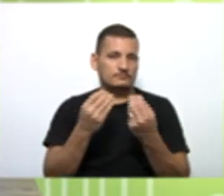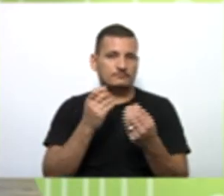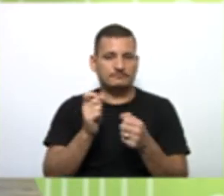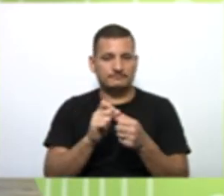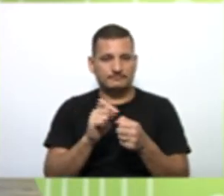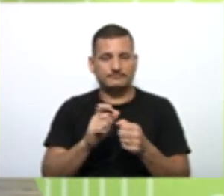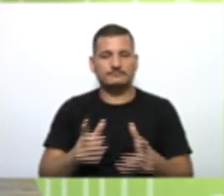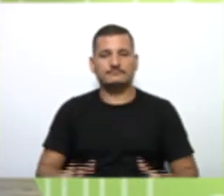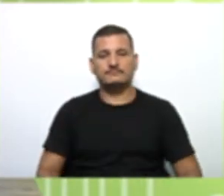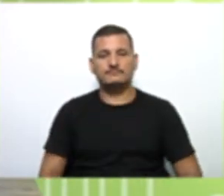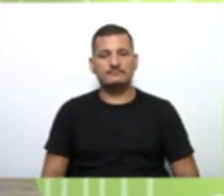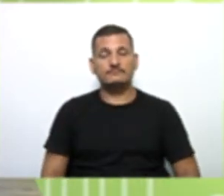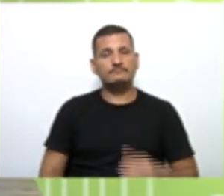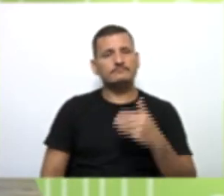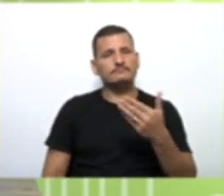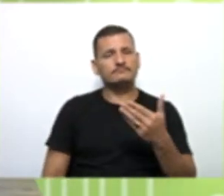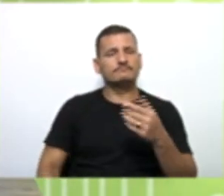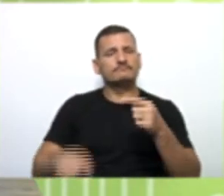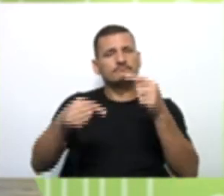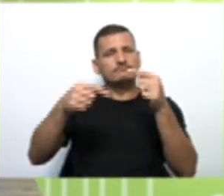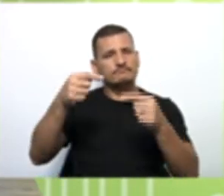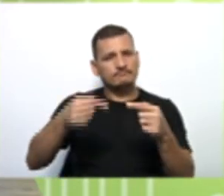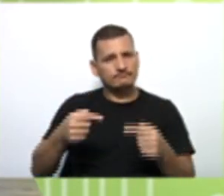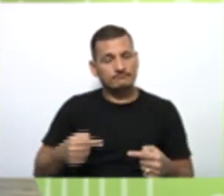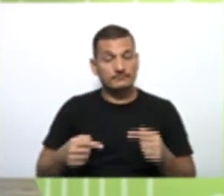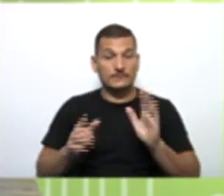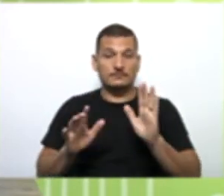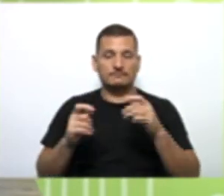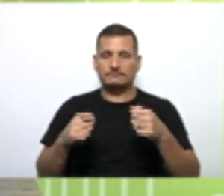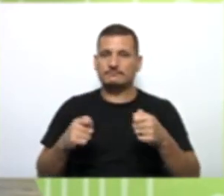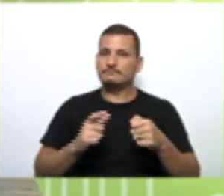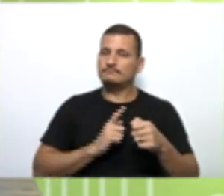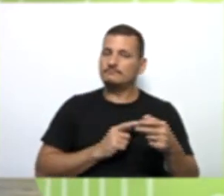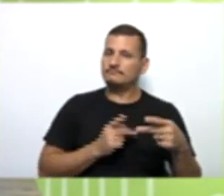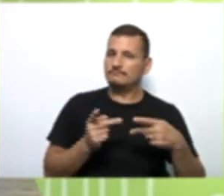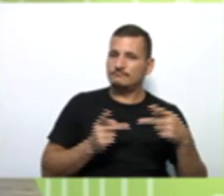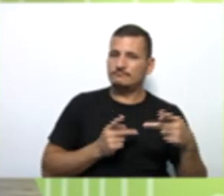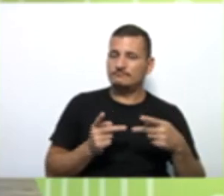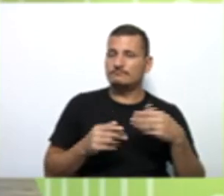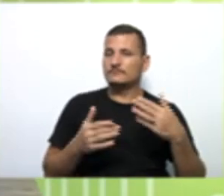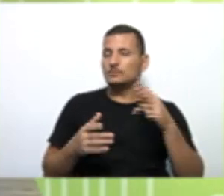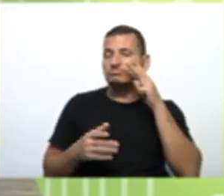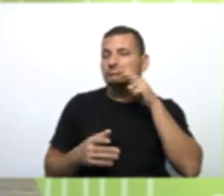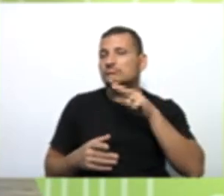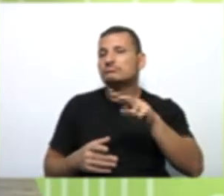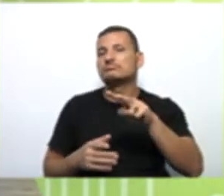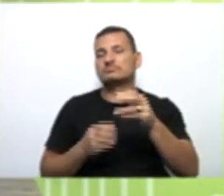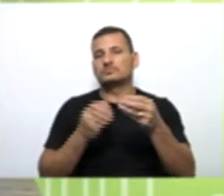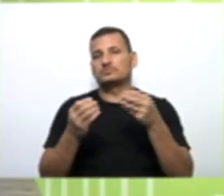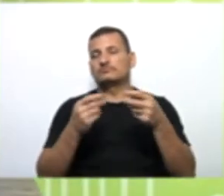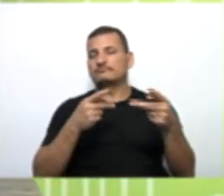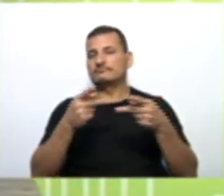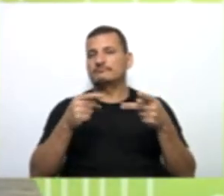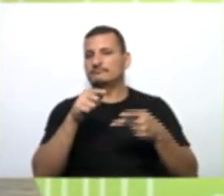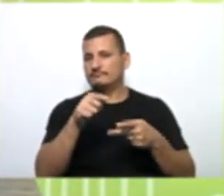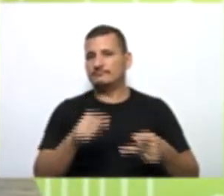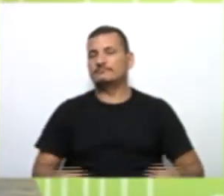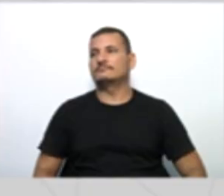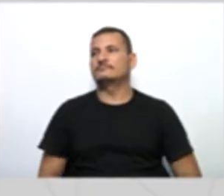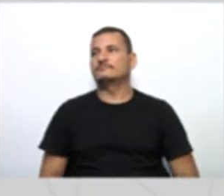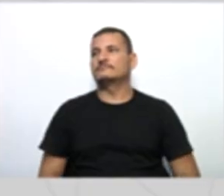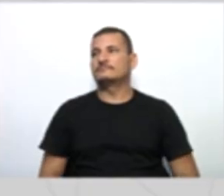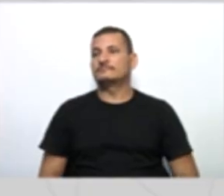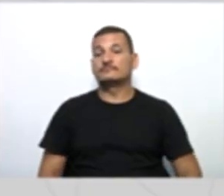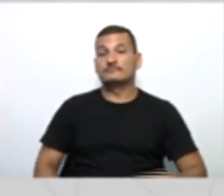para a gente aplicar um questionário, a gente tem que ter um projeto de pesquisa. Então, vamos visualizar como que é esse projeto de pesquisa.